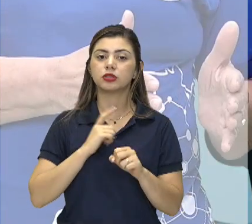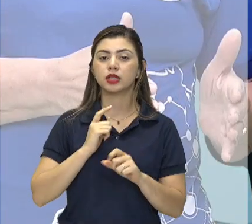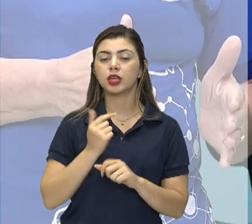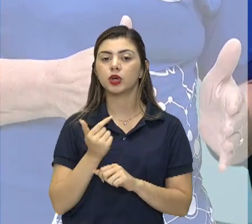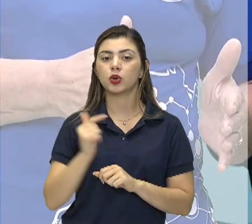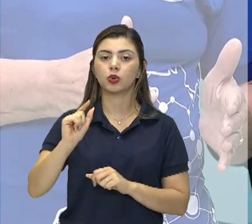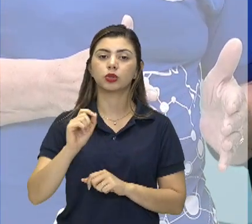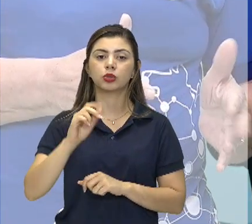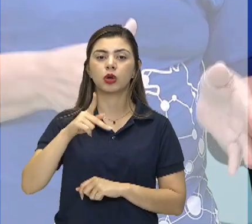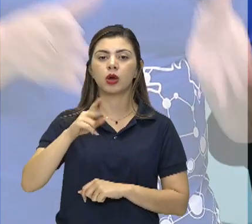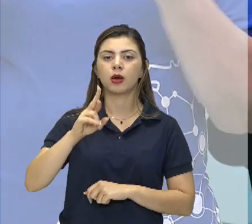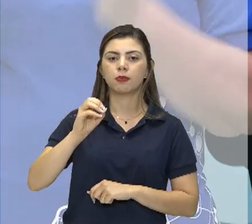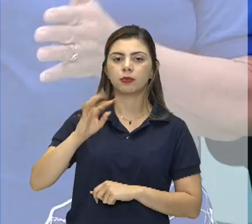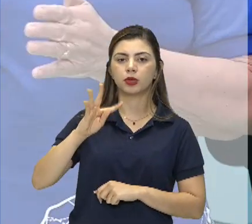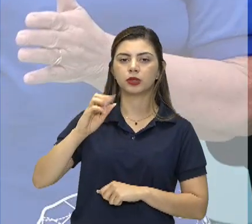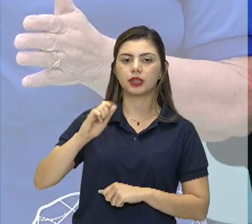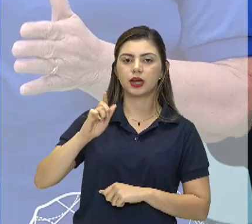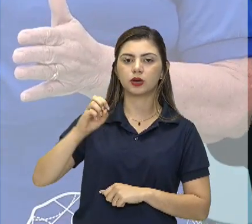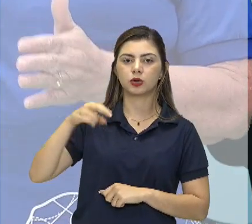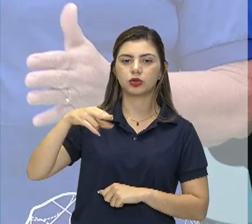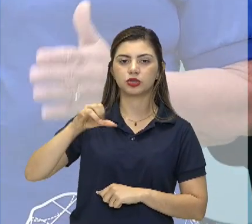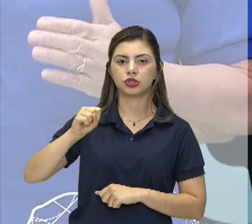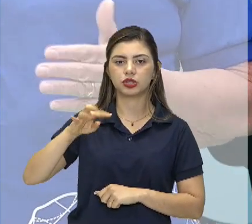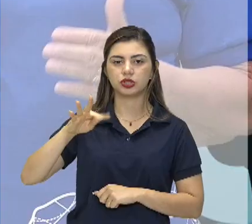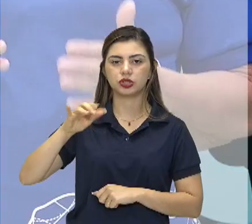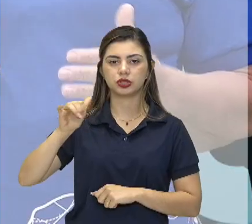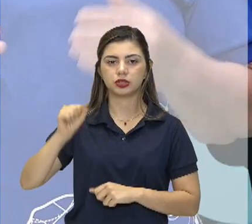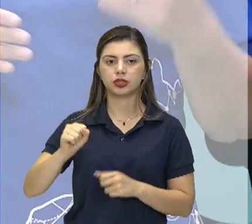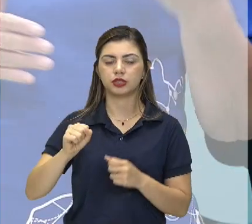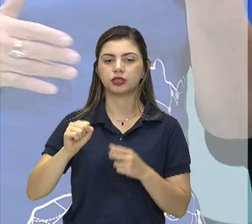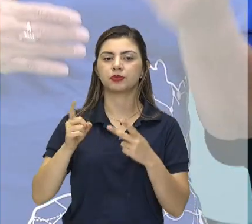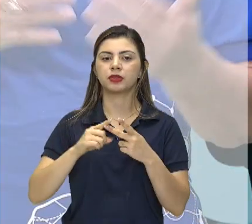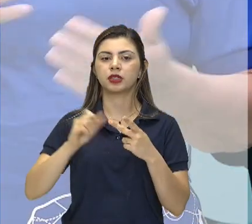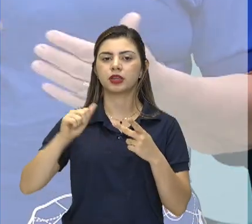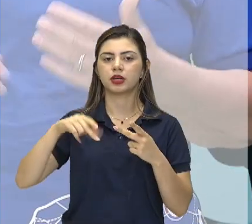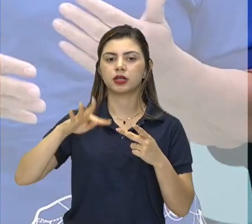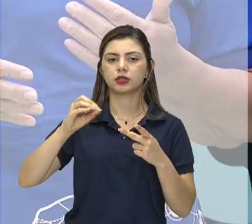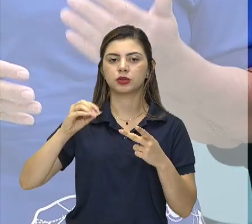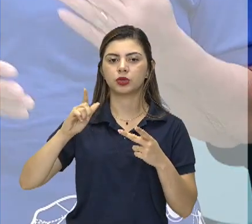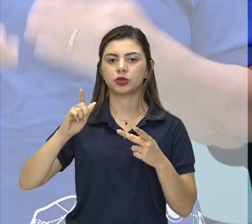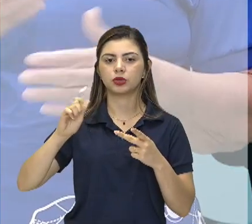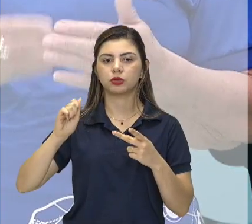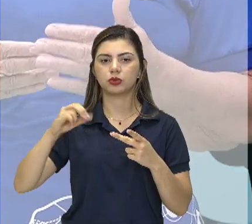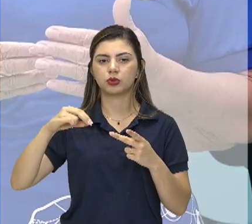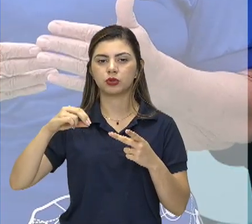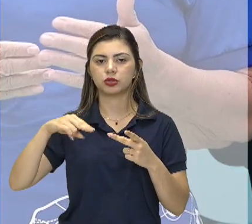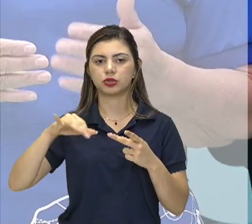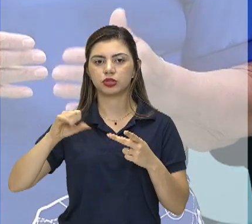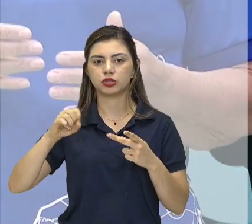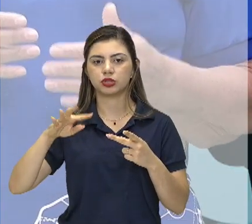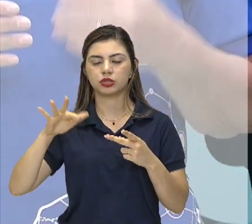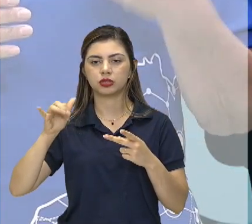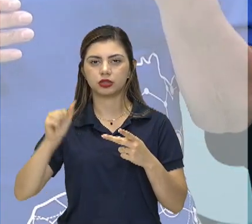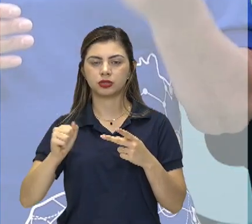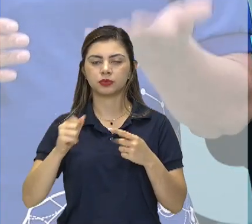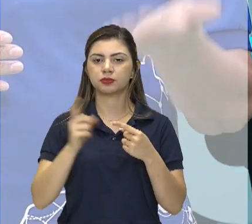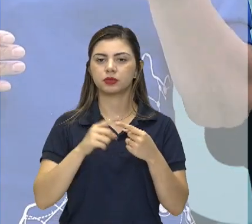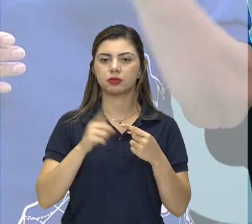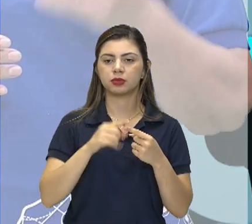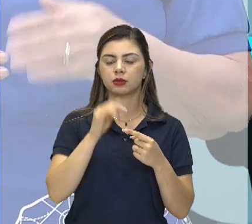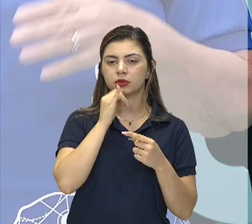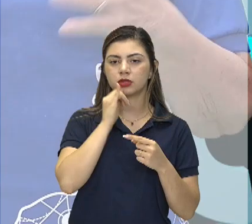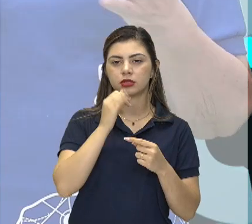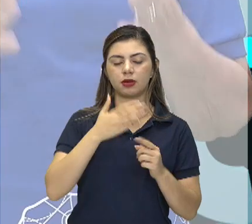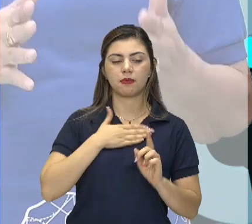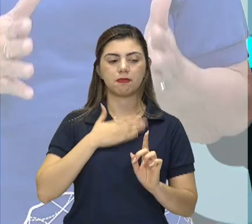ou antagonistas. A protagonista é aquela cujos acontecimentos que a envolvem